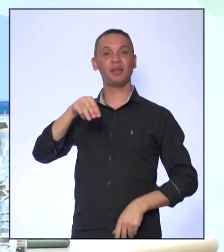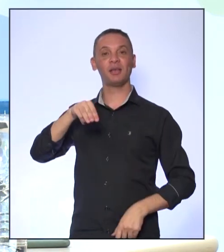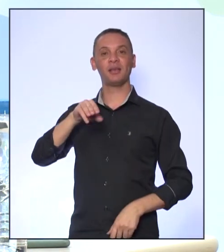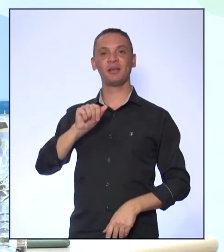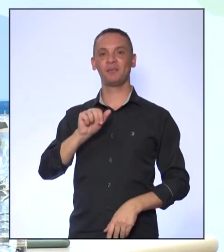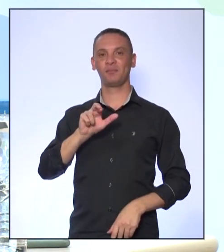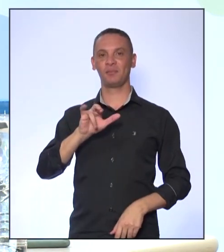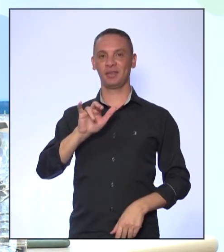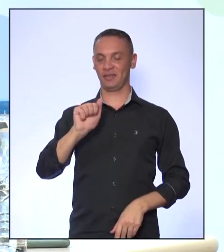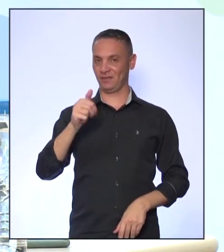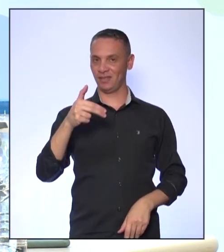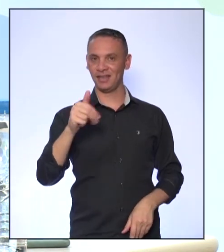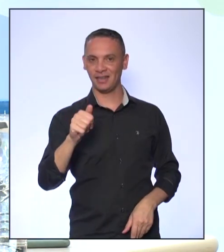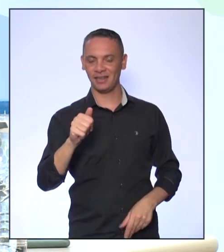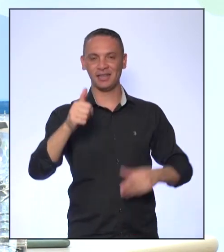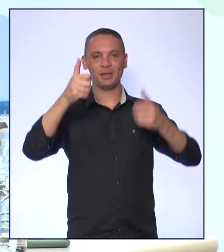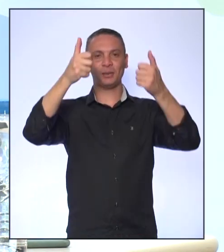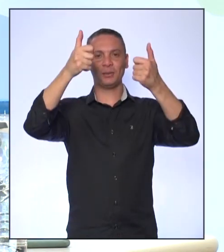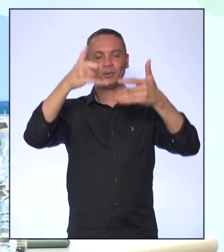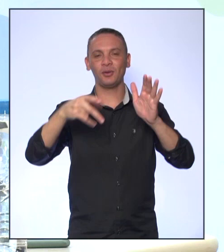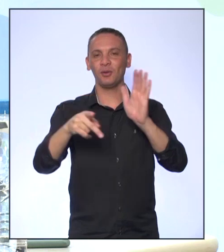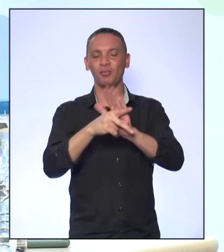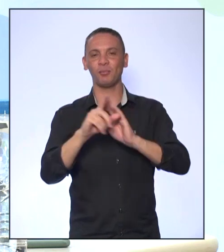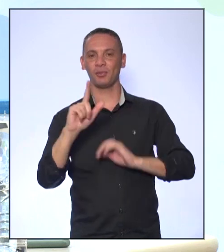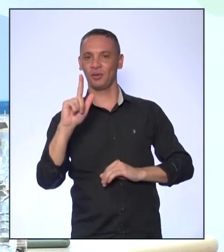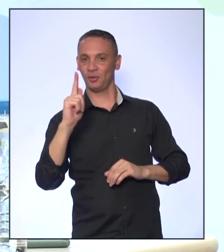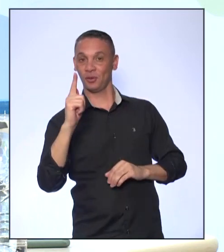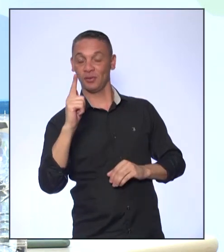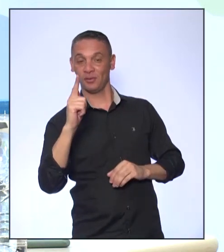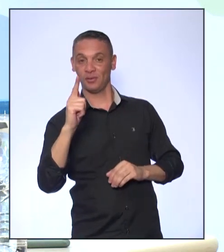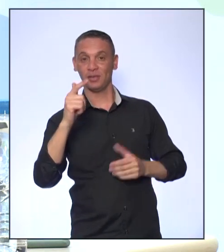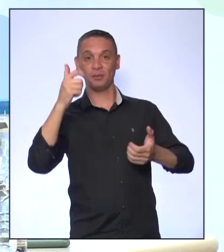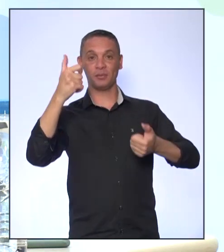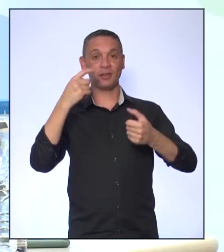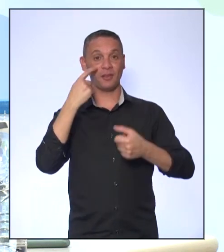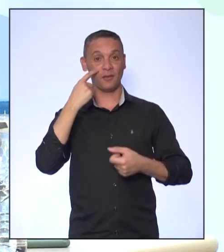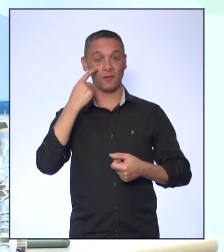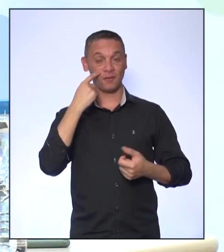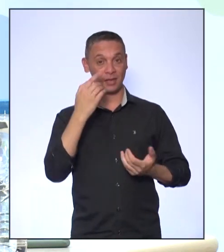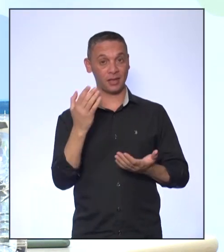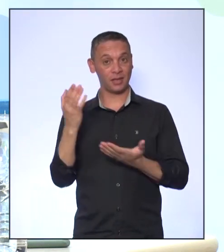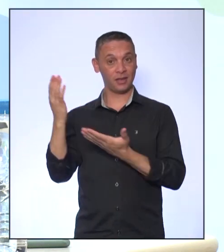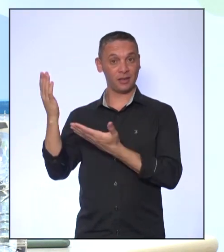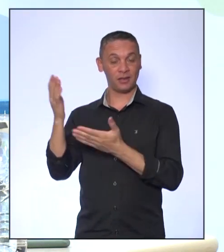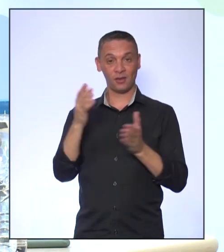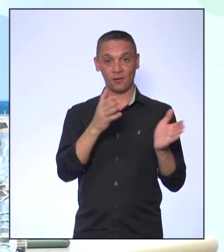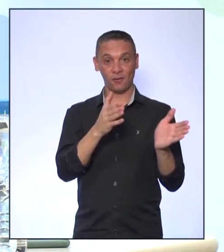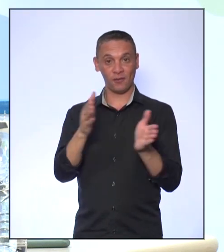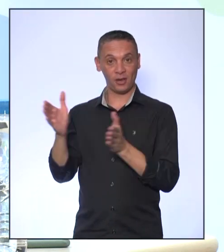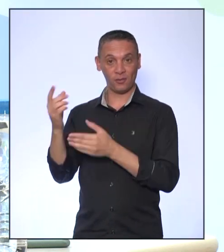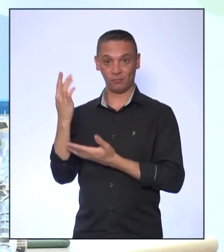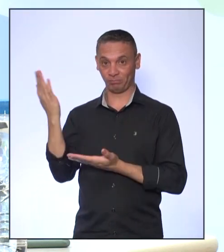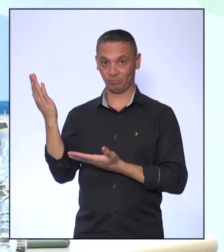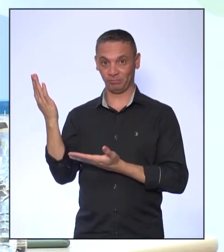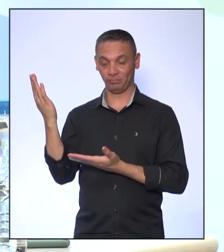que também compõe a equipe curricular de Geografia da COPED. E nós vamos ficar aí com o vídeo dela e já